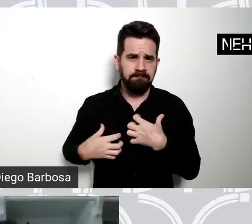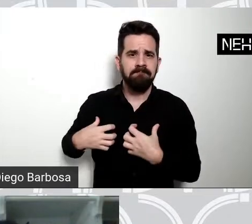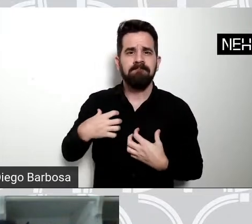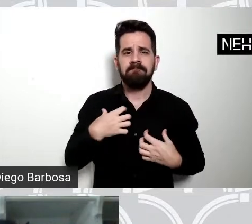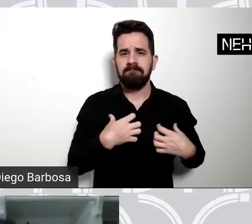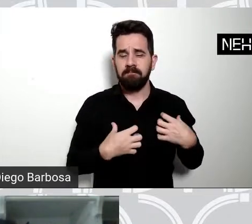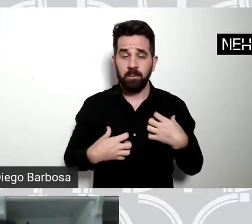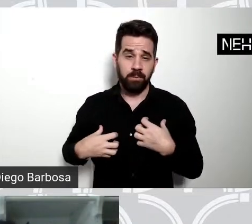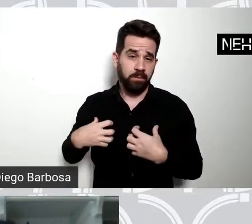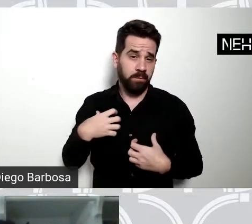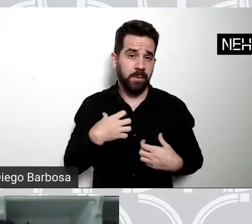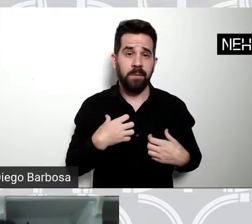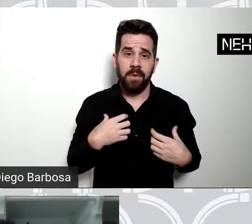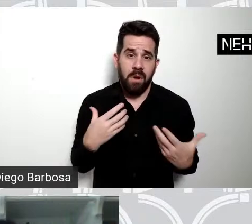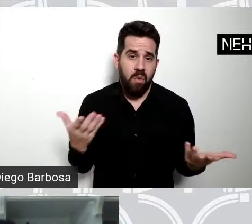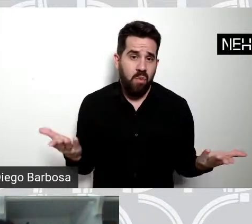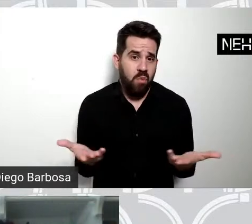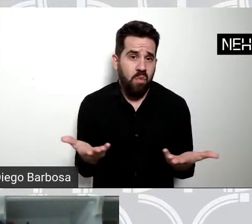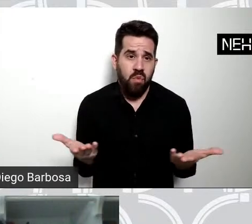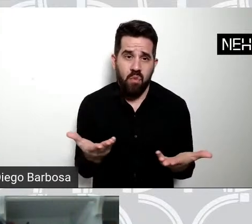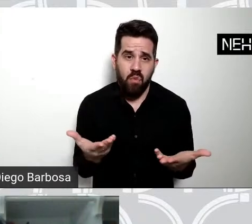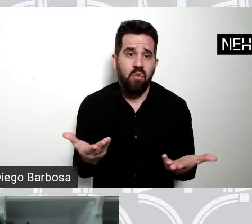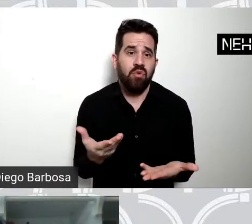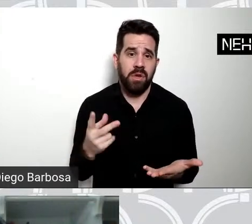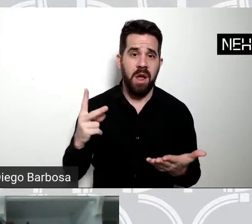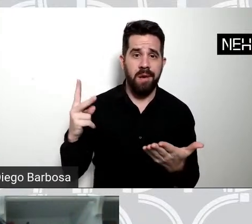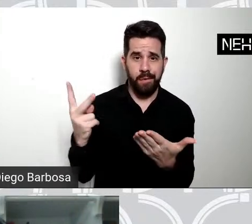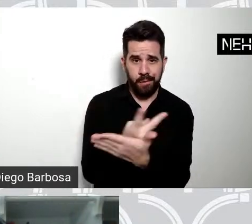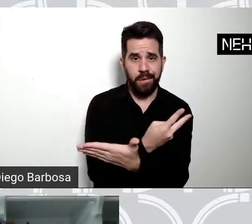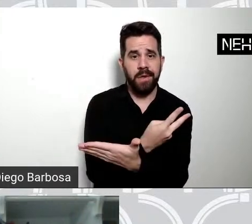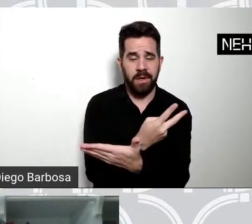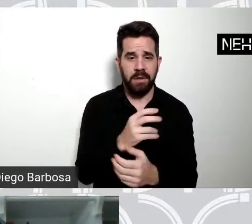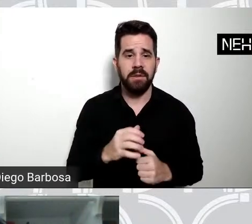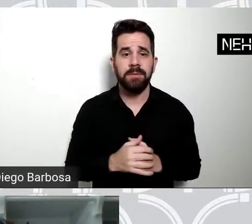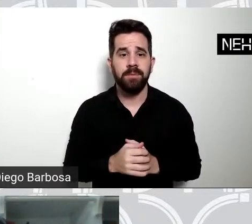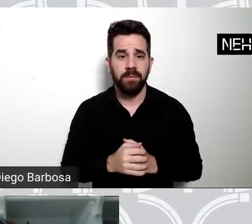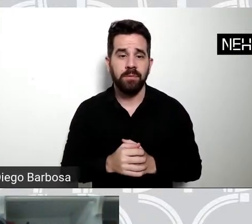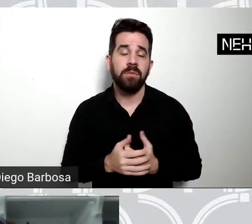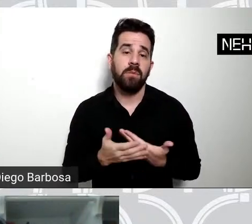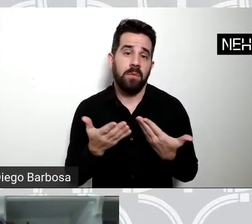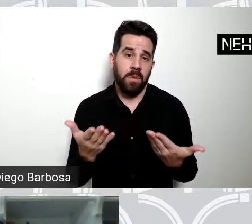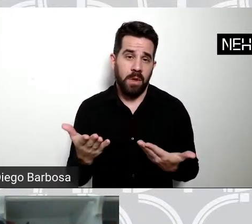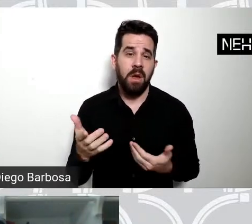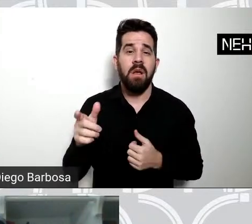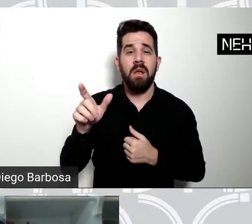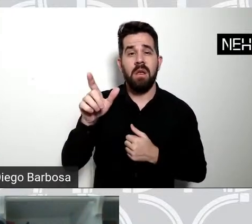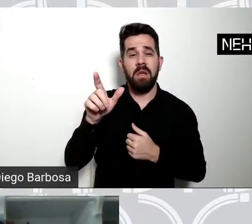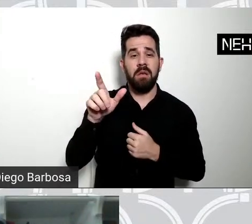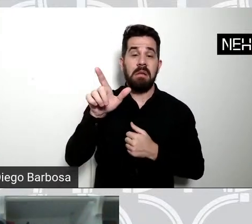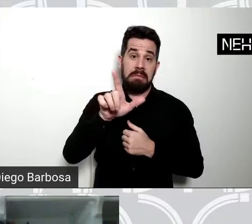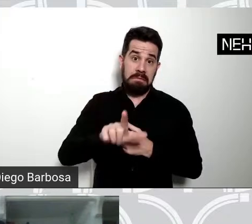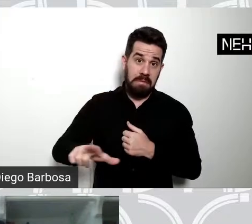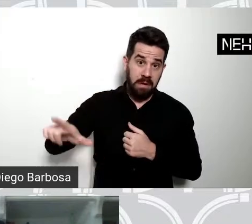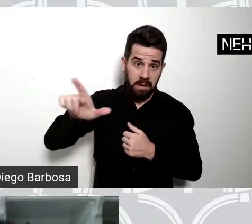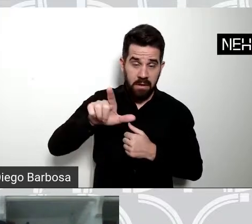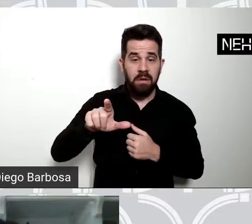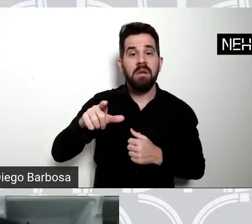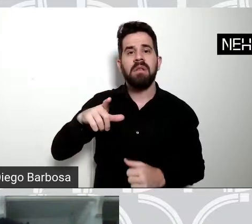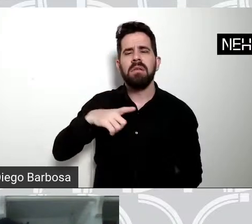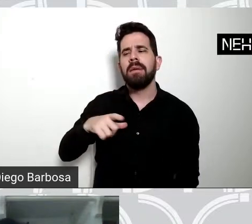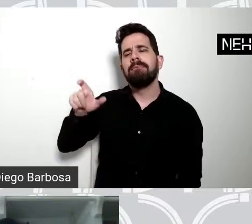Né? Em literatura e subdesenvolvimento, o grande mestre Antônio